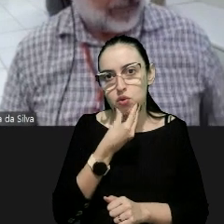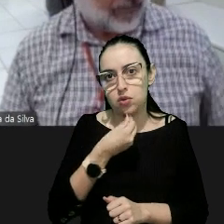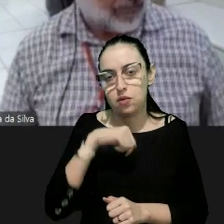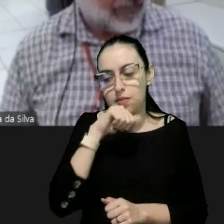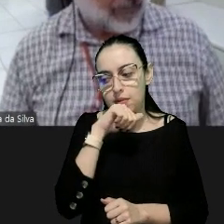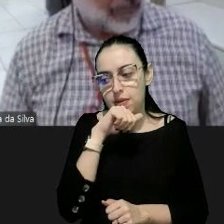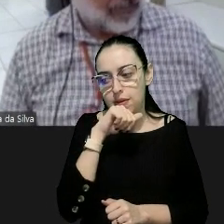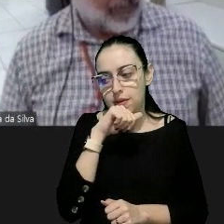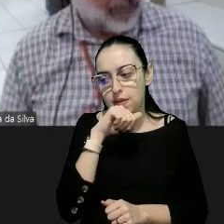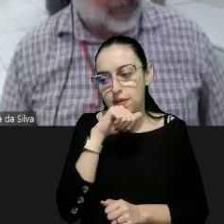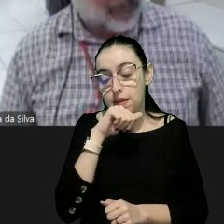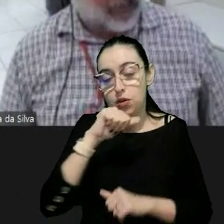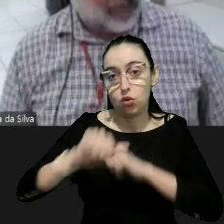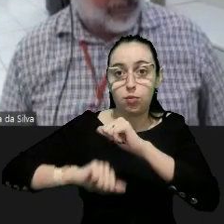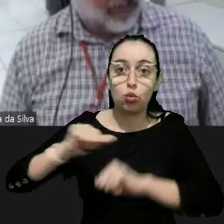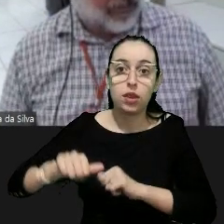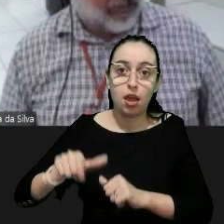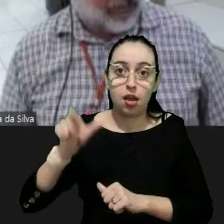cuidar dele,